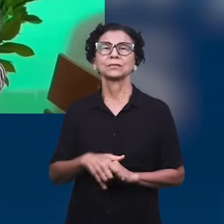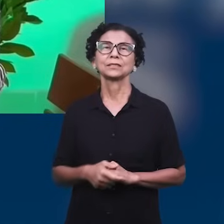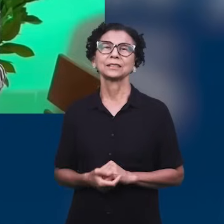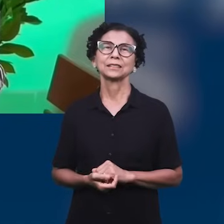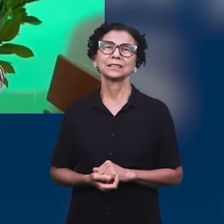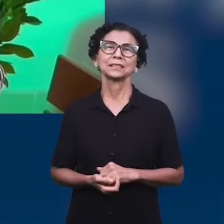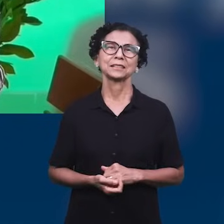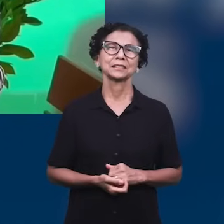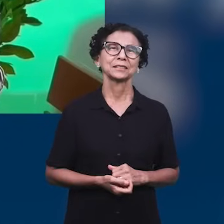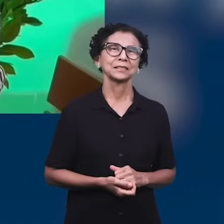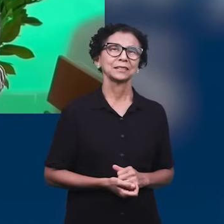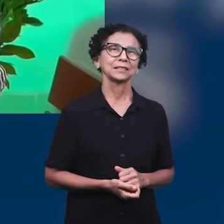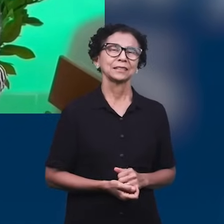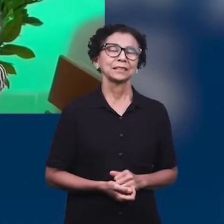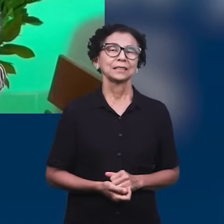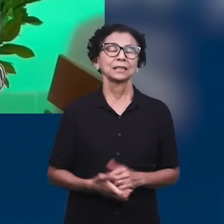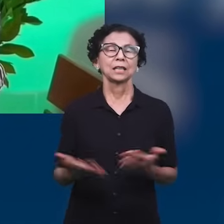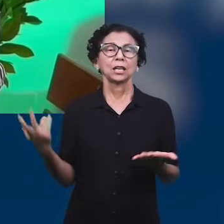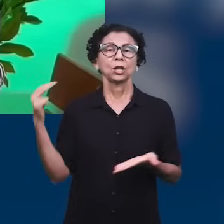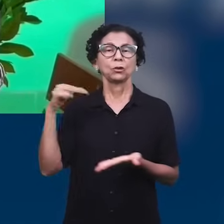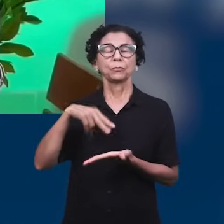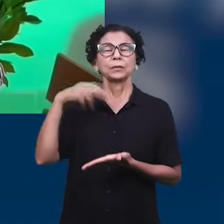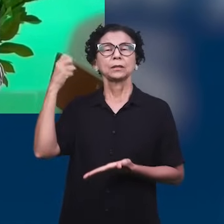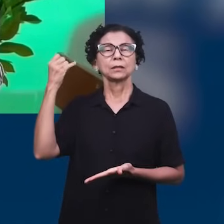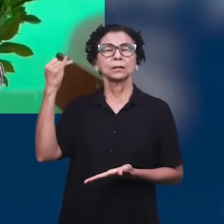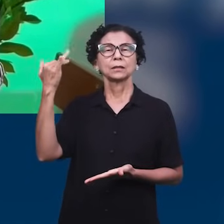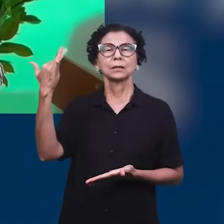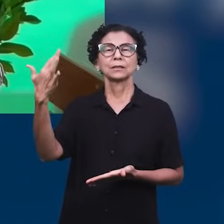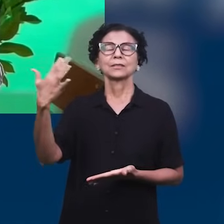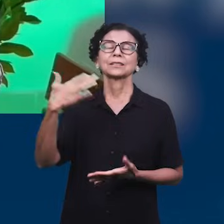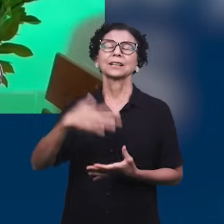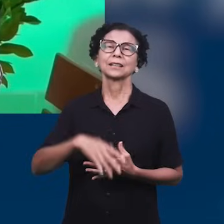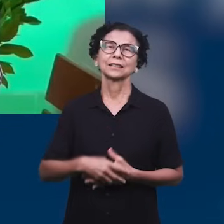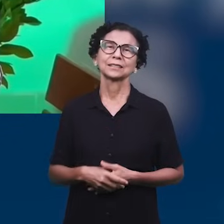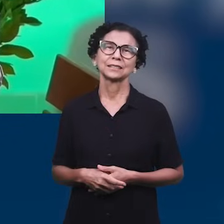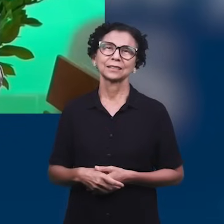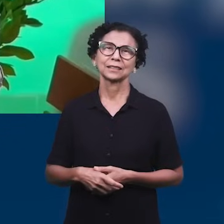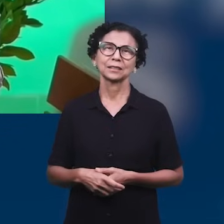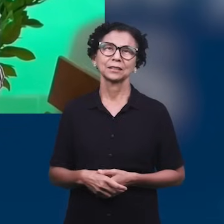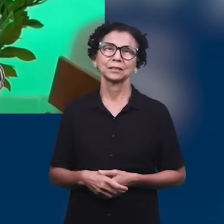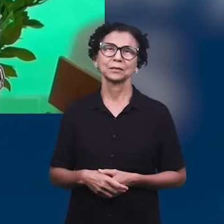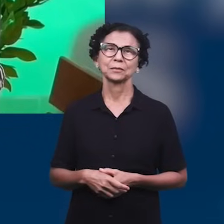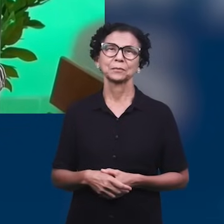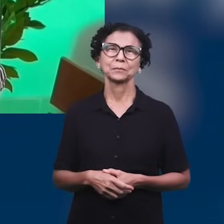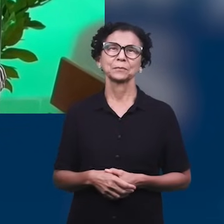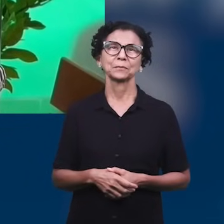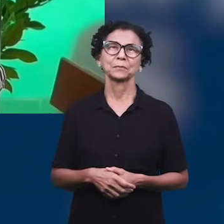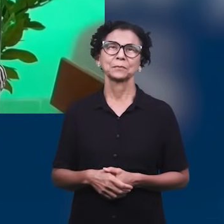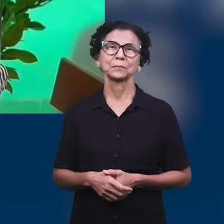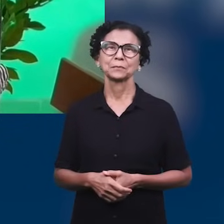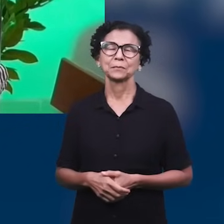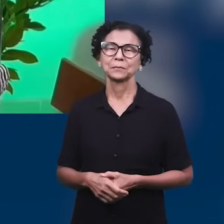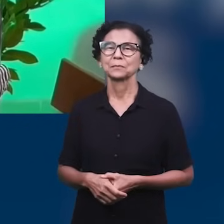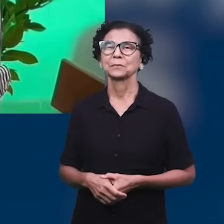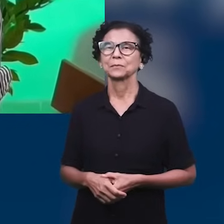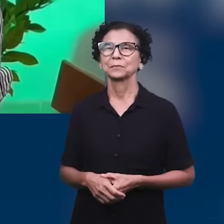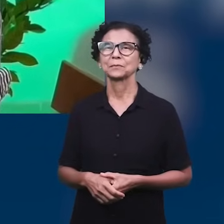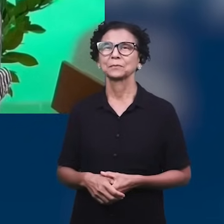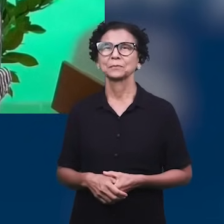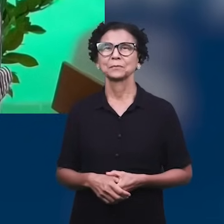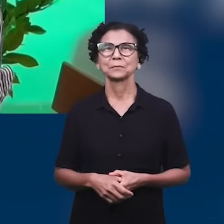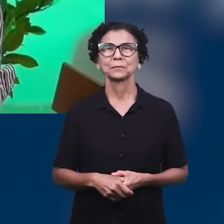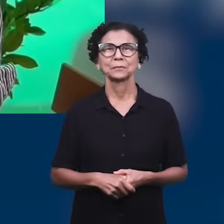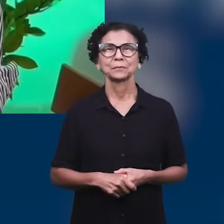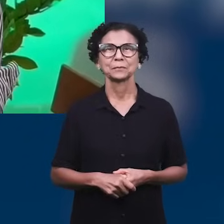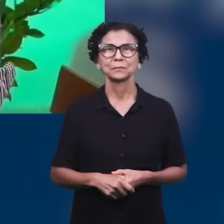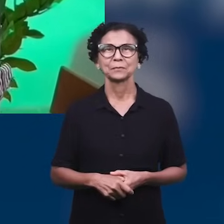temos teve a madrugada do Clube de Espinhosa, que foi uma feita para todas as crianças e pais, da